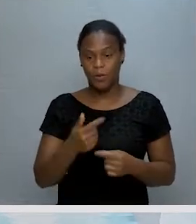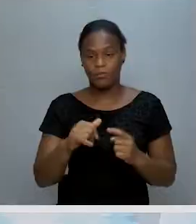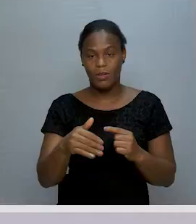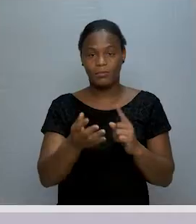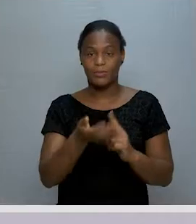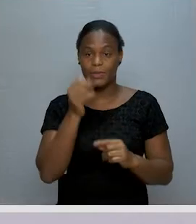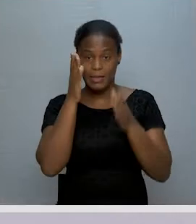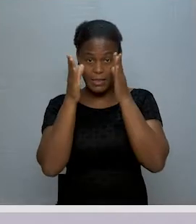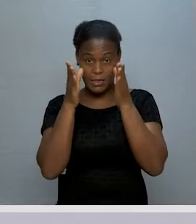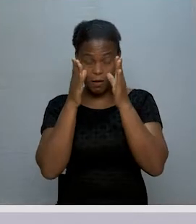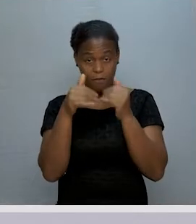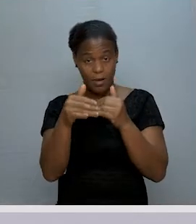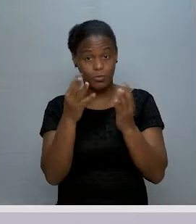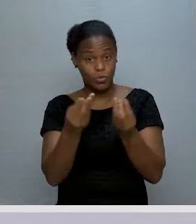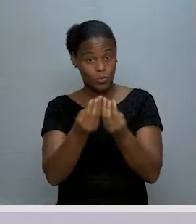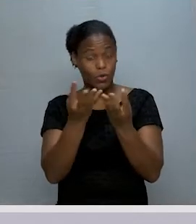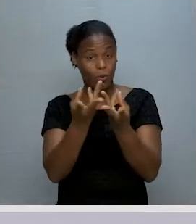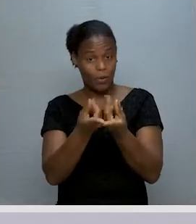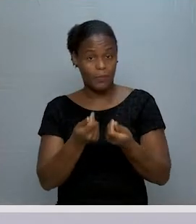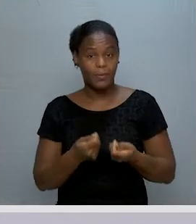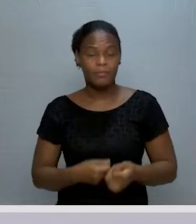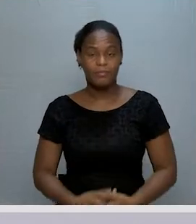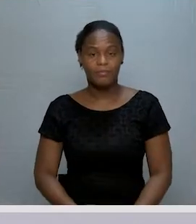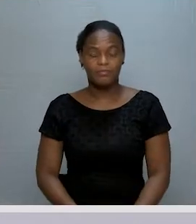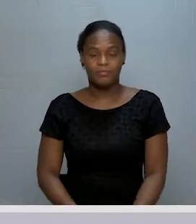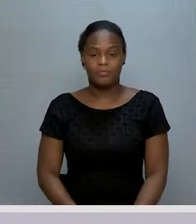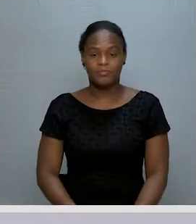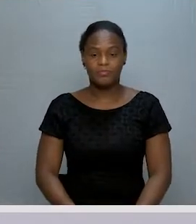Então, obtemos. Preste atenção. Vamos fazer juntos.